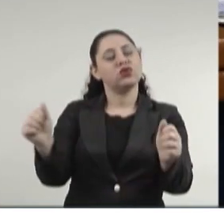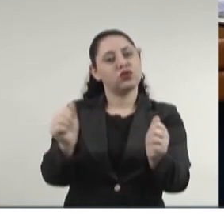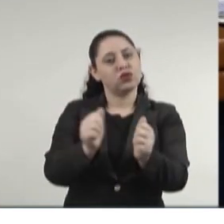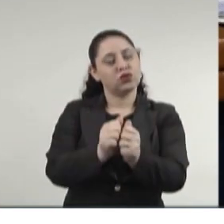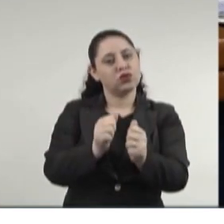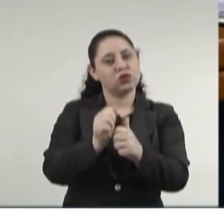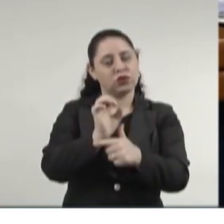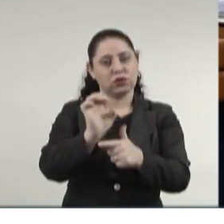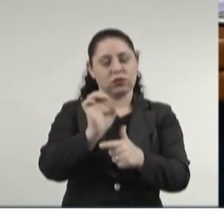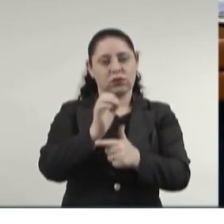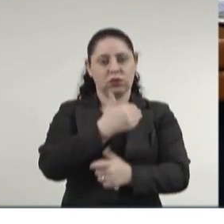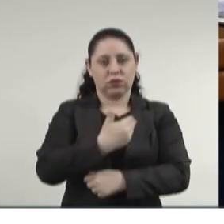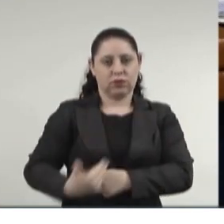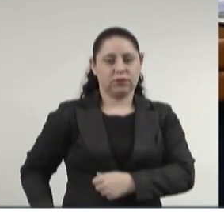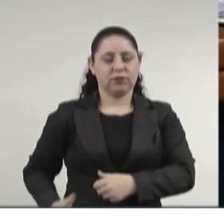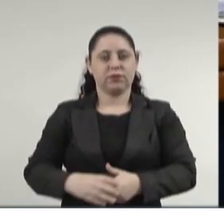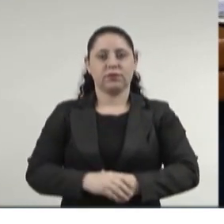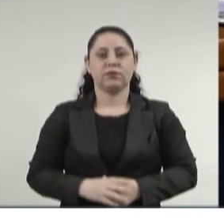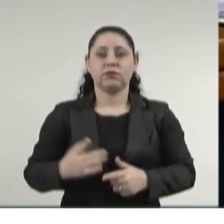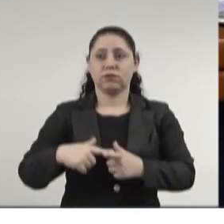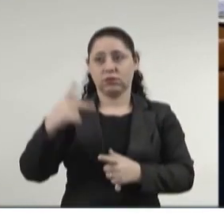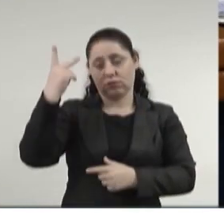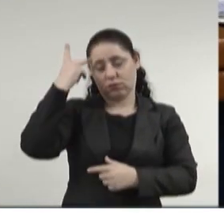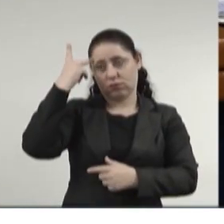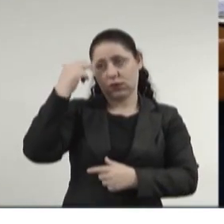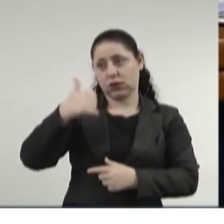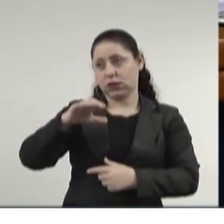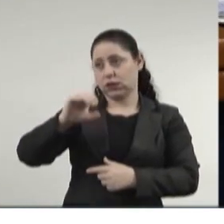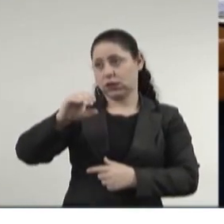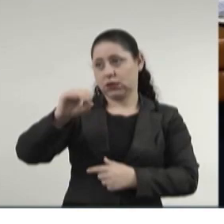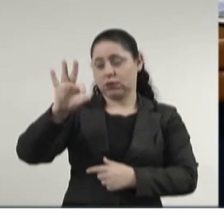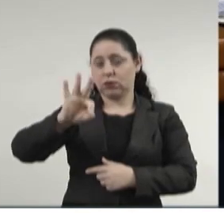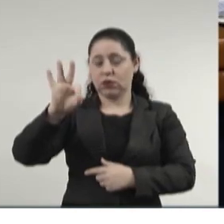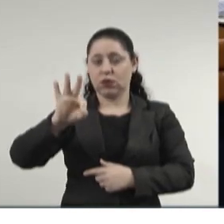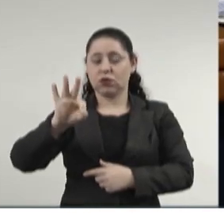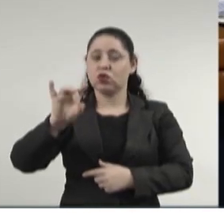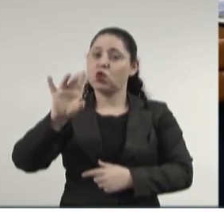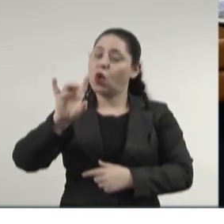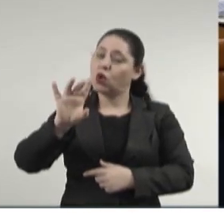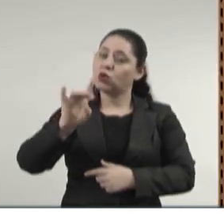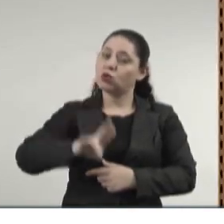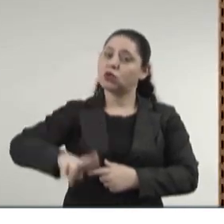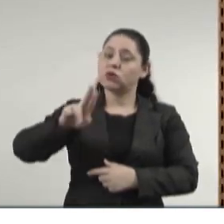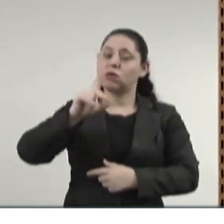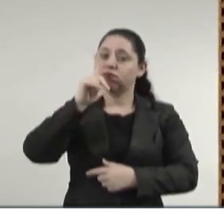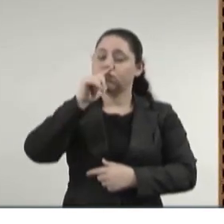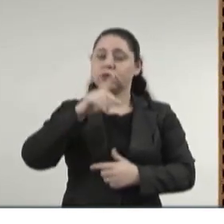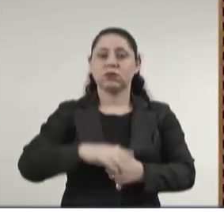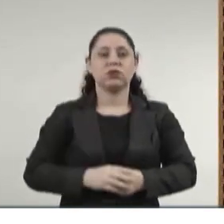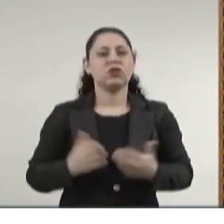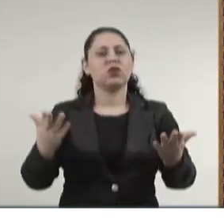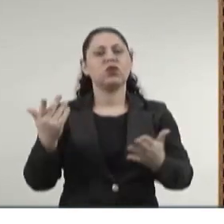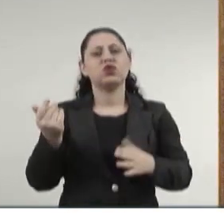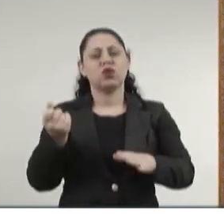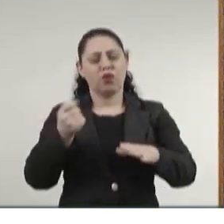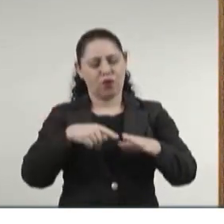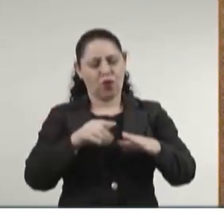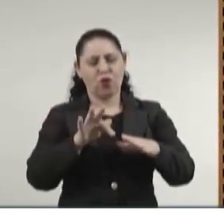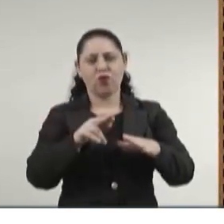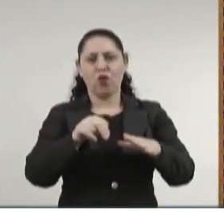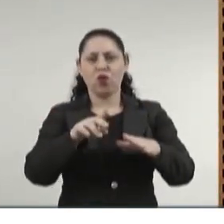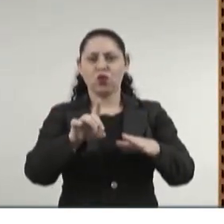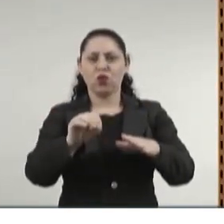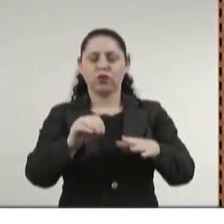com o Estado. Com o governo. Por quê? Em São Paulo é 100%, só da utilização da água. Hoje o fundo,